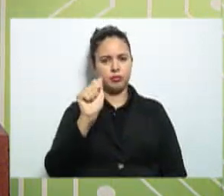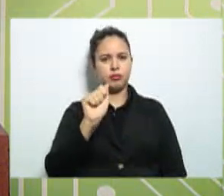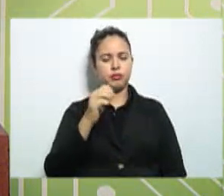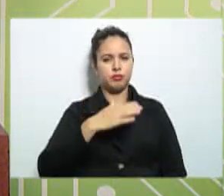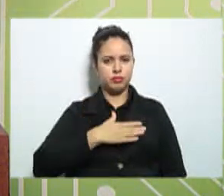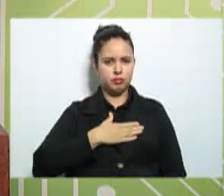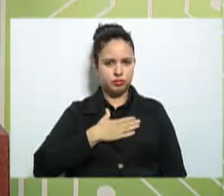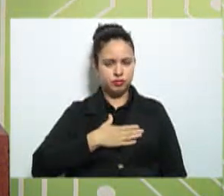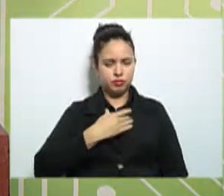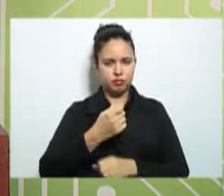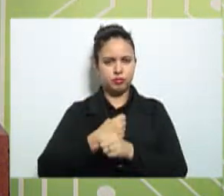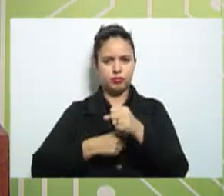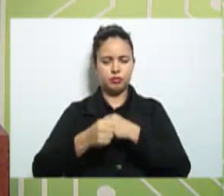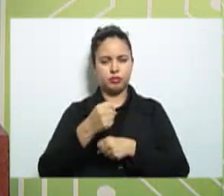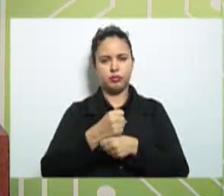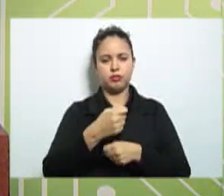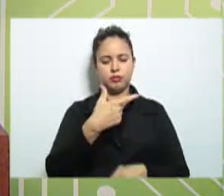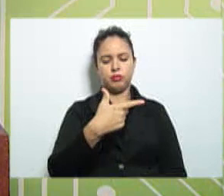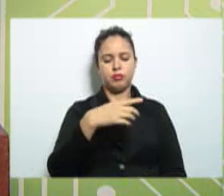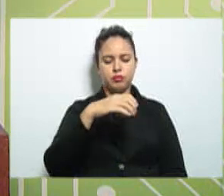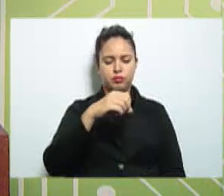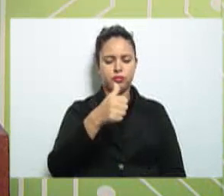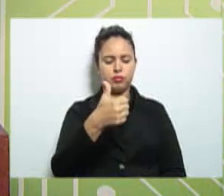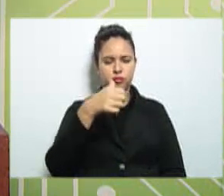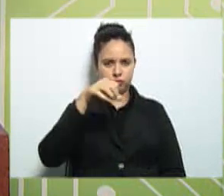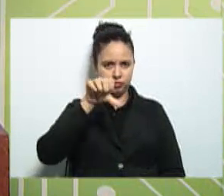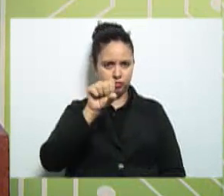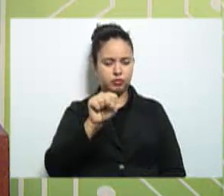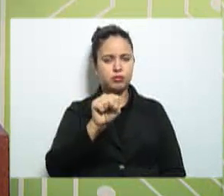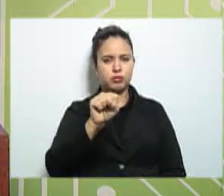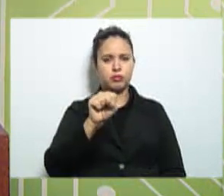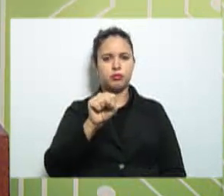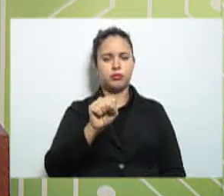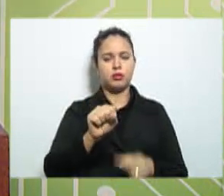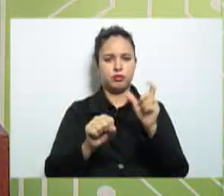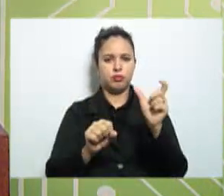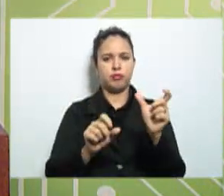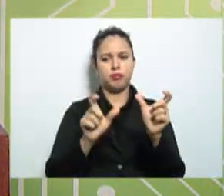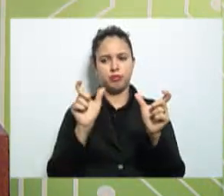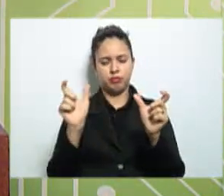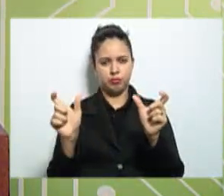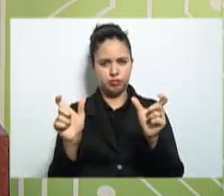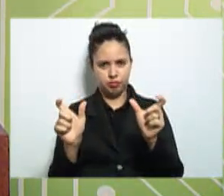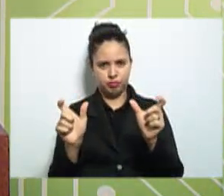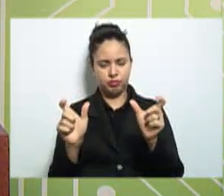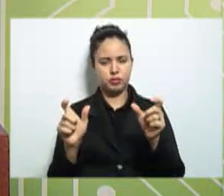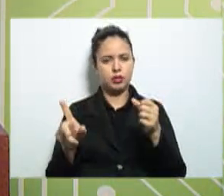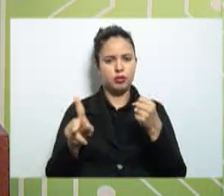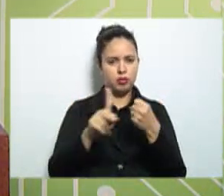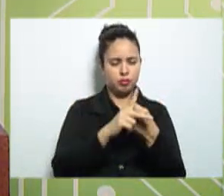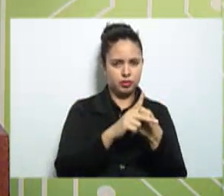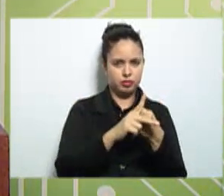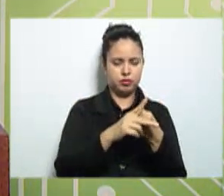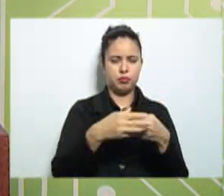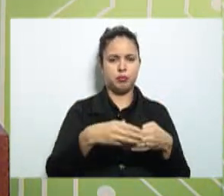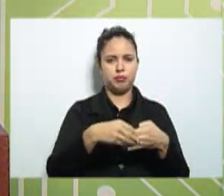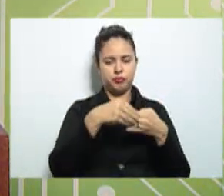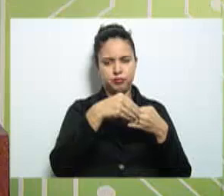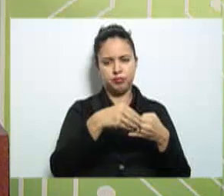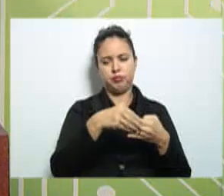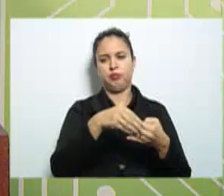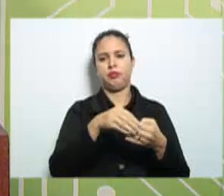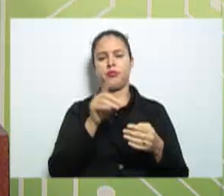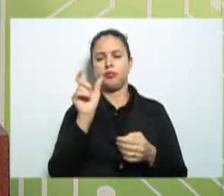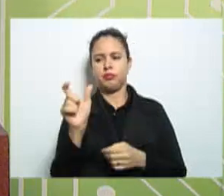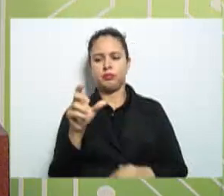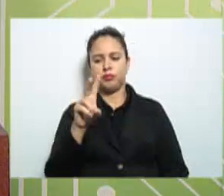tá? Então, não confundam o vocativo, que é o chamamento do início do texto, com o pronome de tratamento, que é aquele pronome que eu uso dentro do